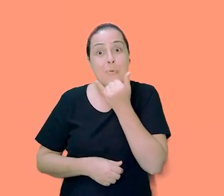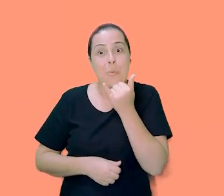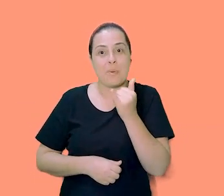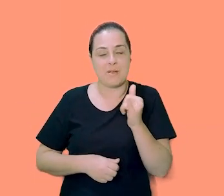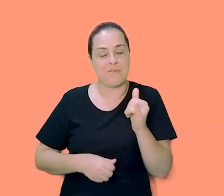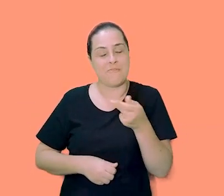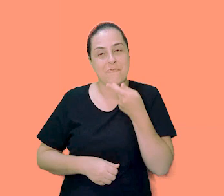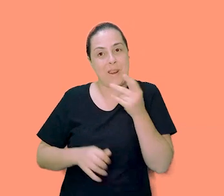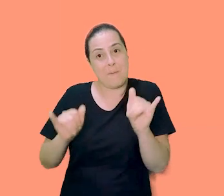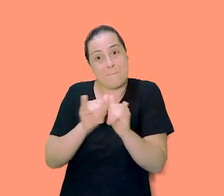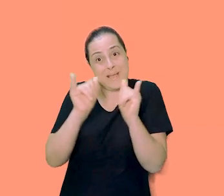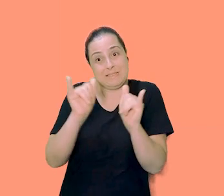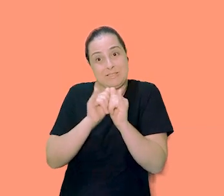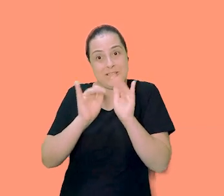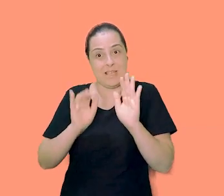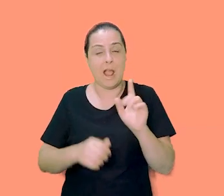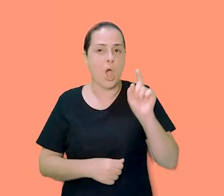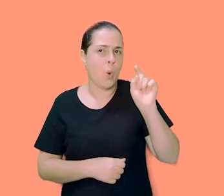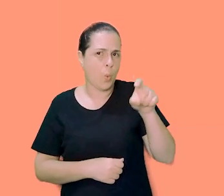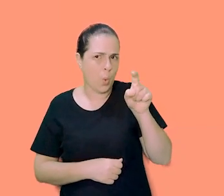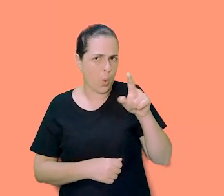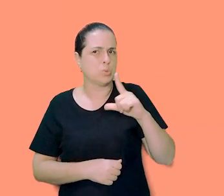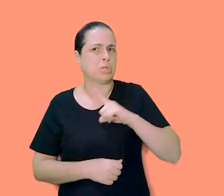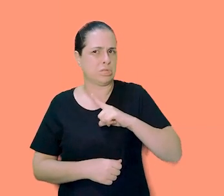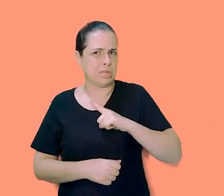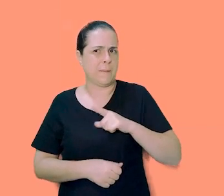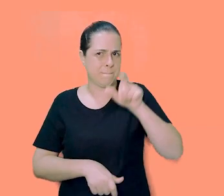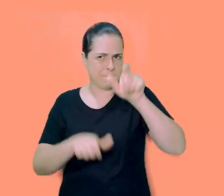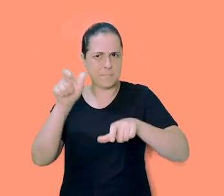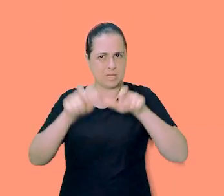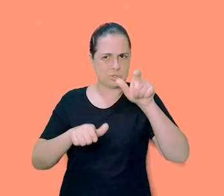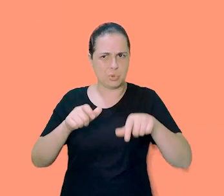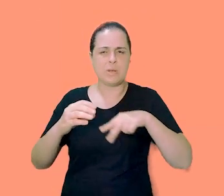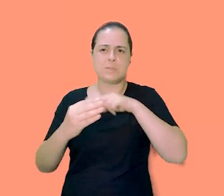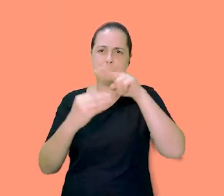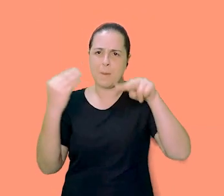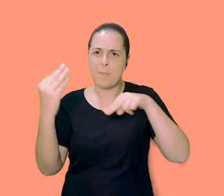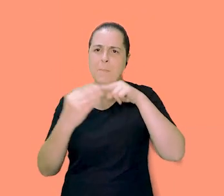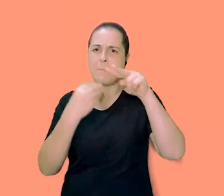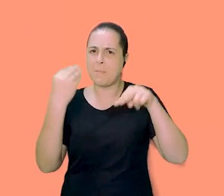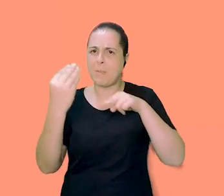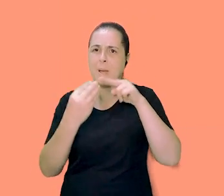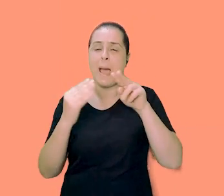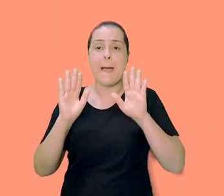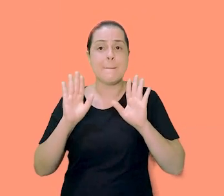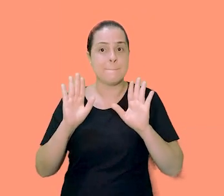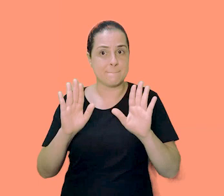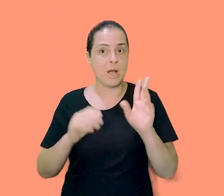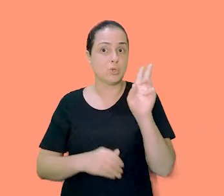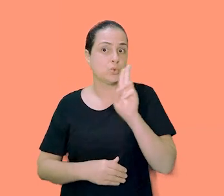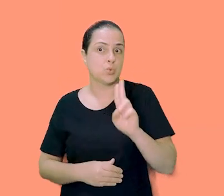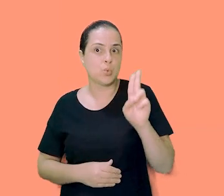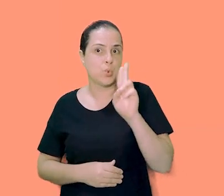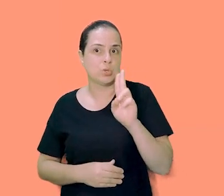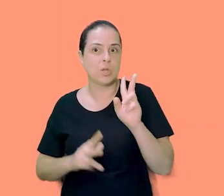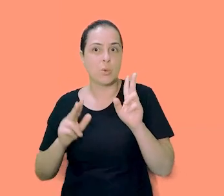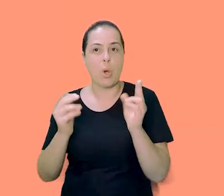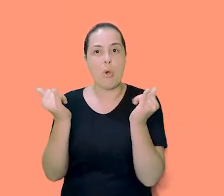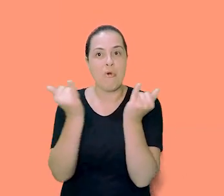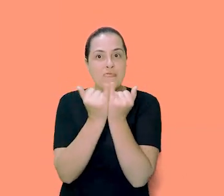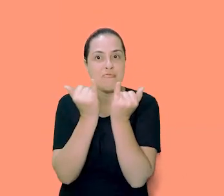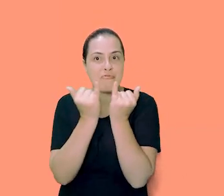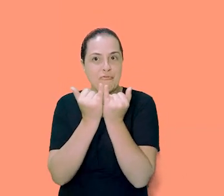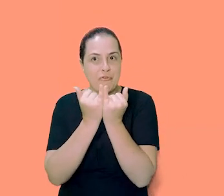agora, vou roubar 2 segundos. No TikTok existem contas e contas de pessoas que fazem leitura labial, só que daí eles usam para, tipo,